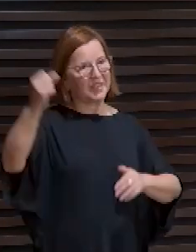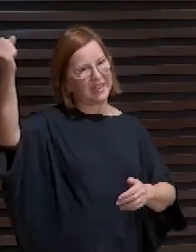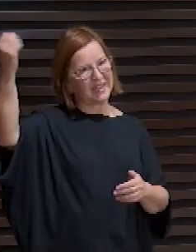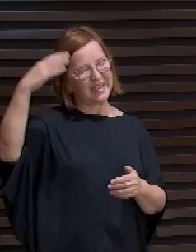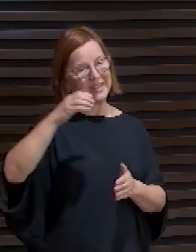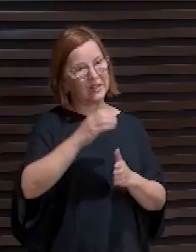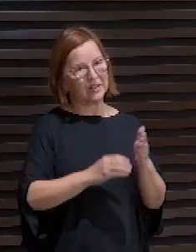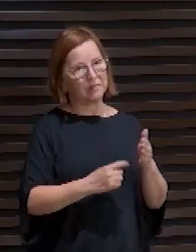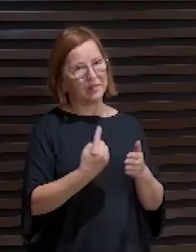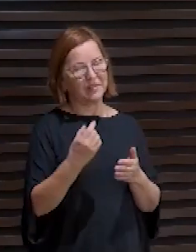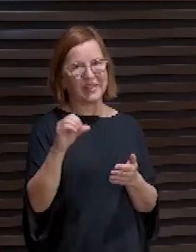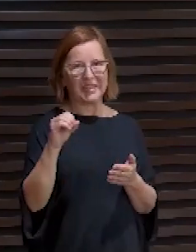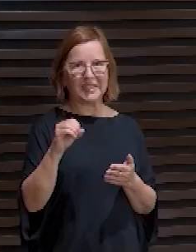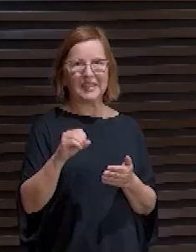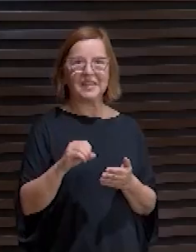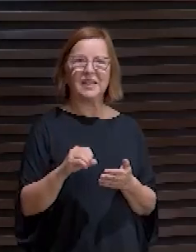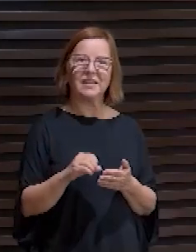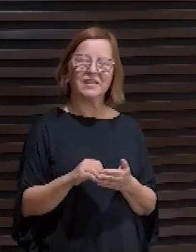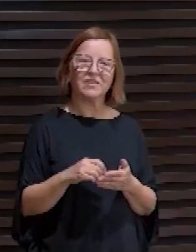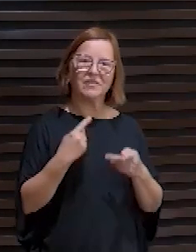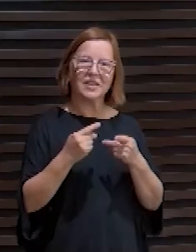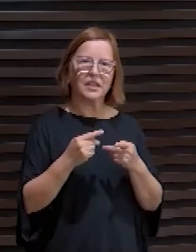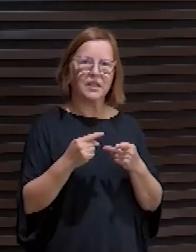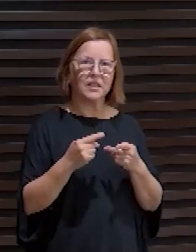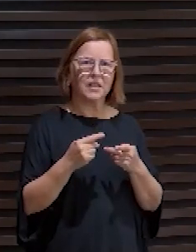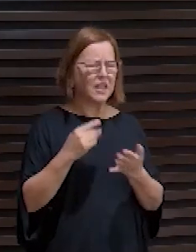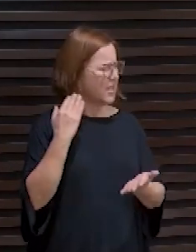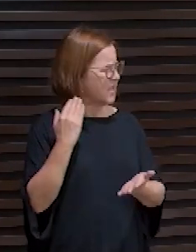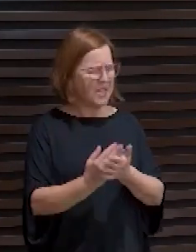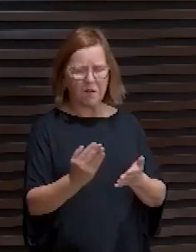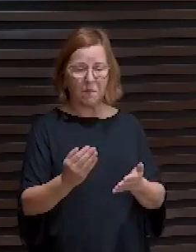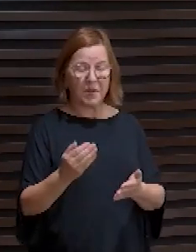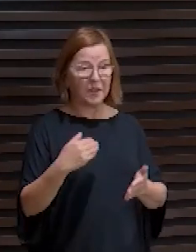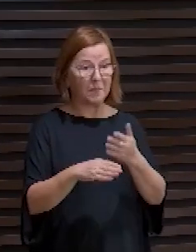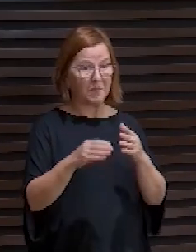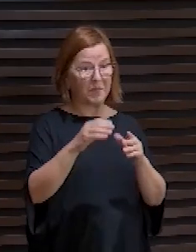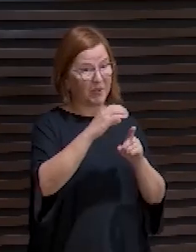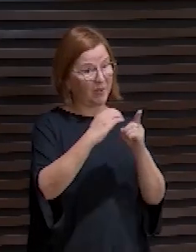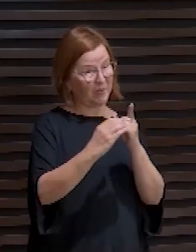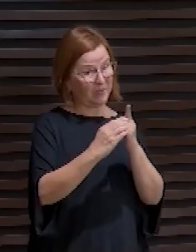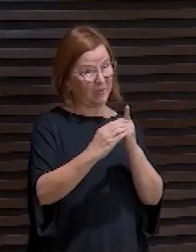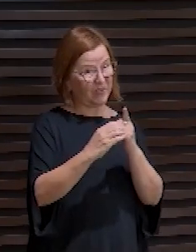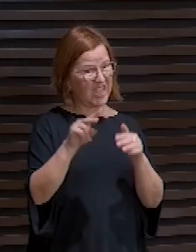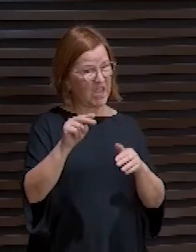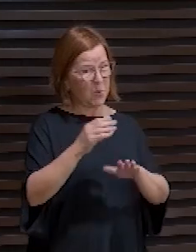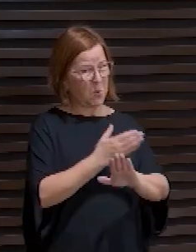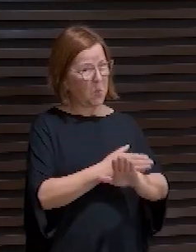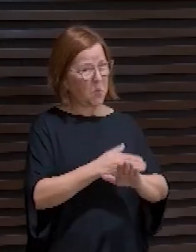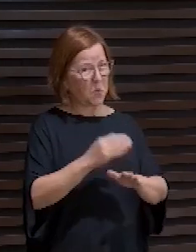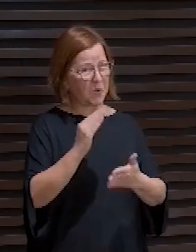versículo 25, parte A, diz: não deixemos de congregar-nos como é costume de